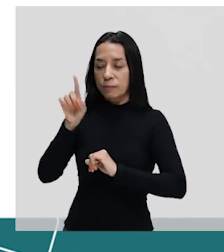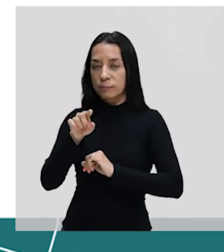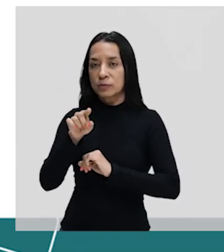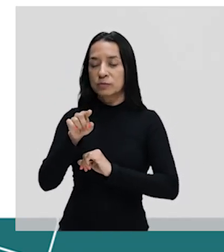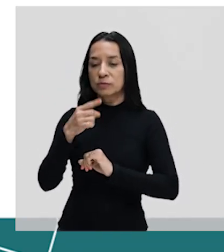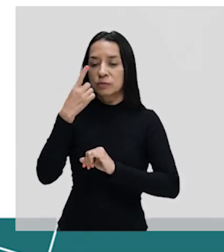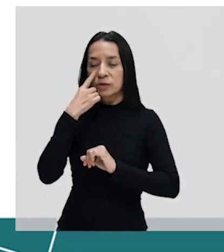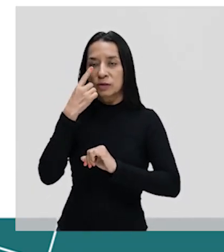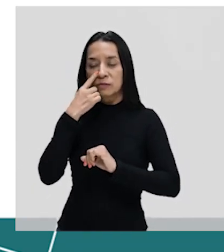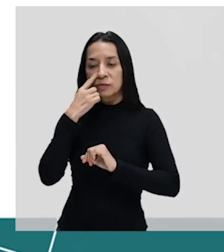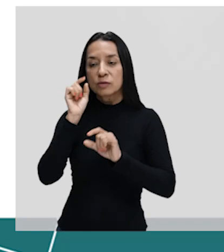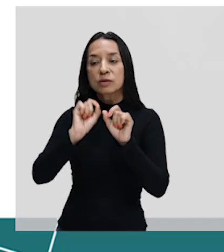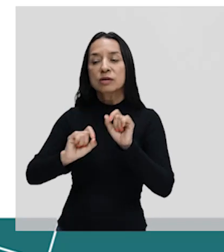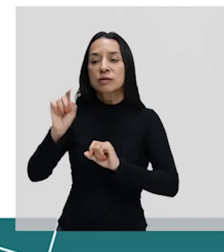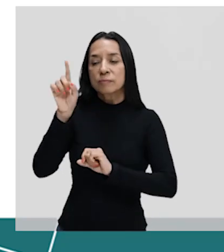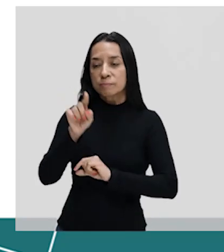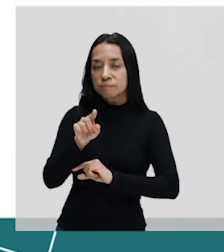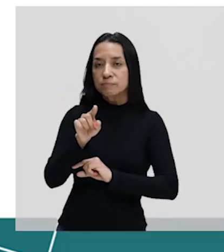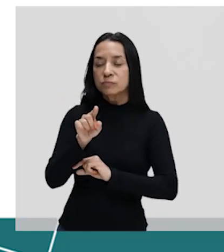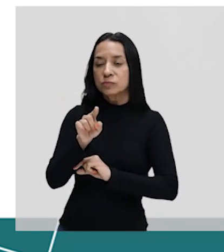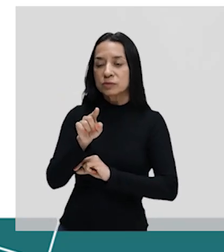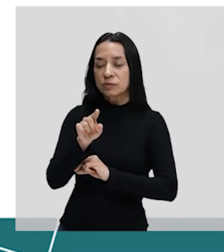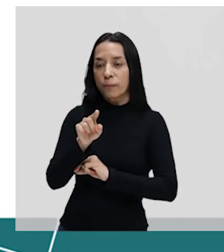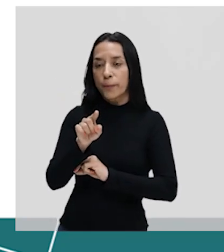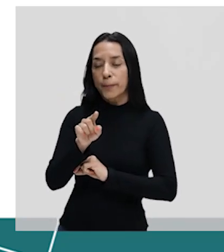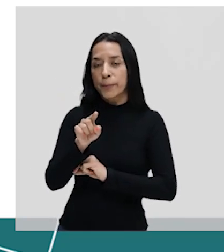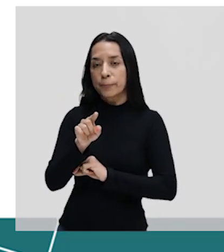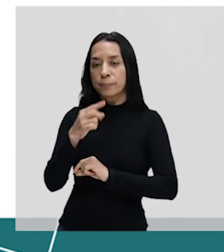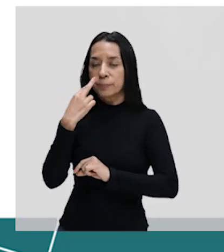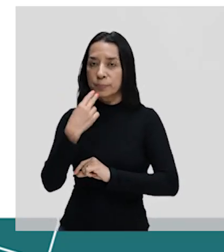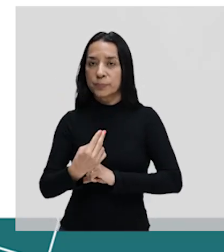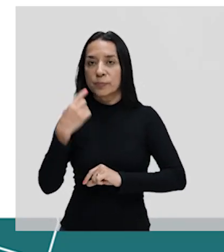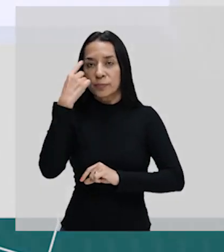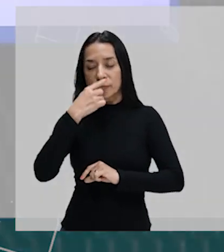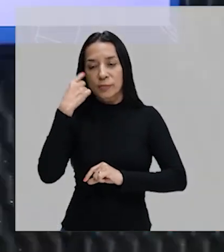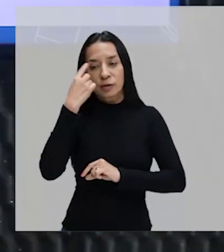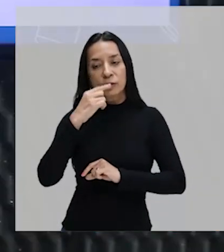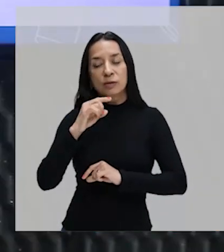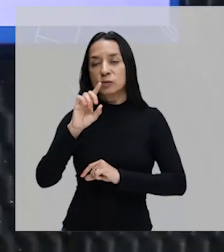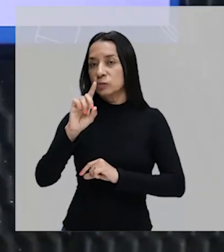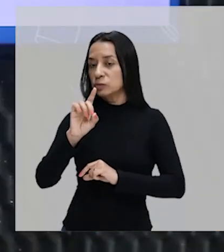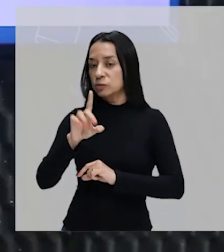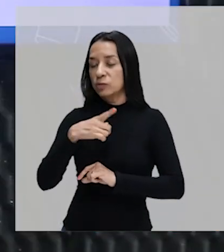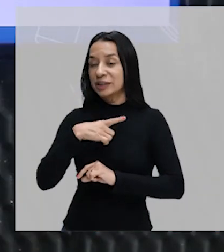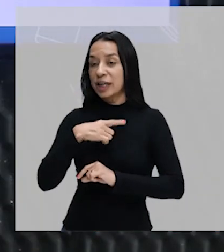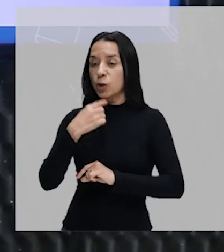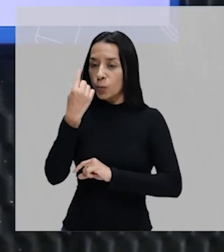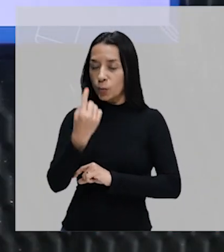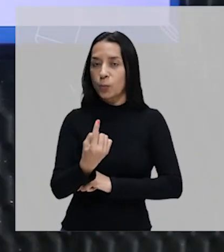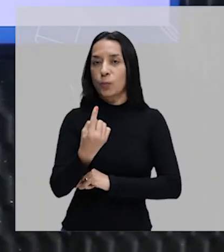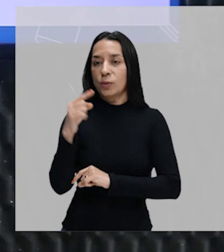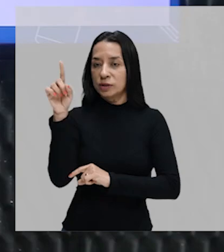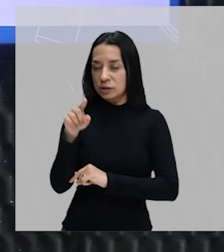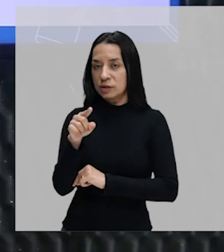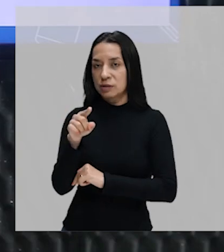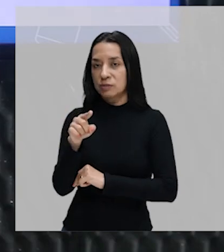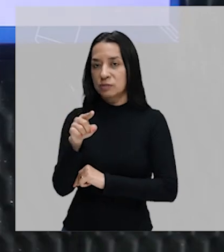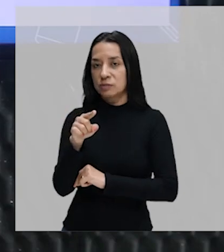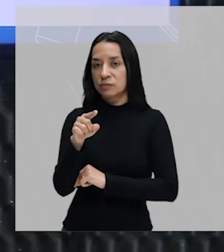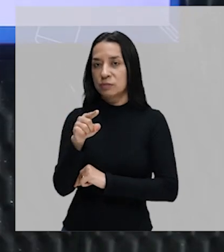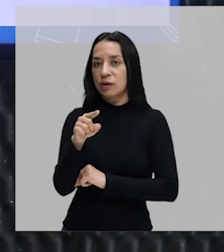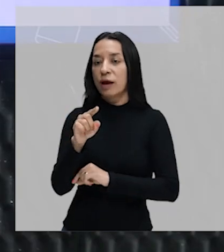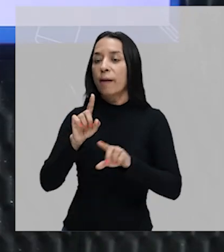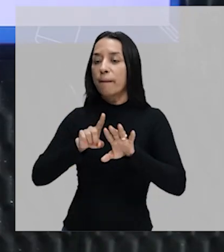que a acentuação na língua espanhola, ela só possui um acento, enquanto que na língua portuguesa eu tenho